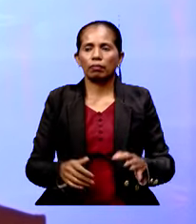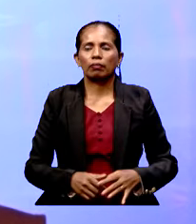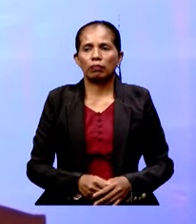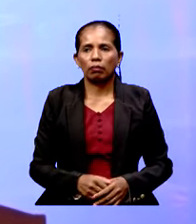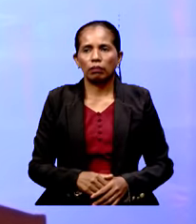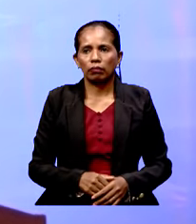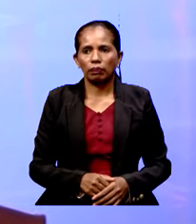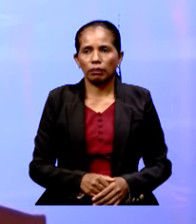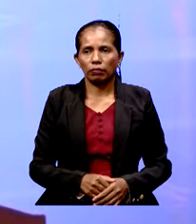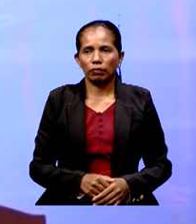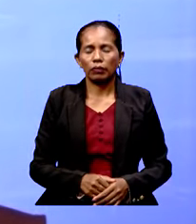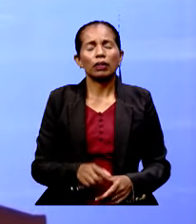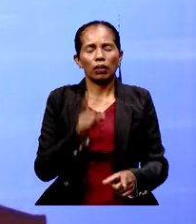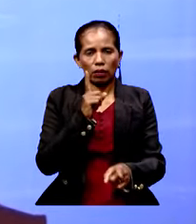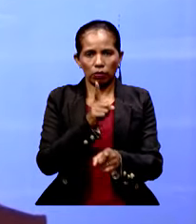Nem nós.